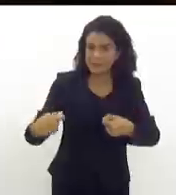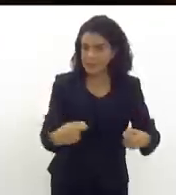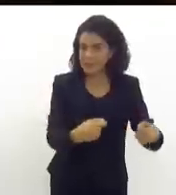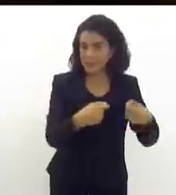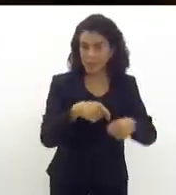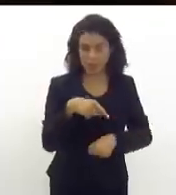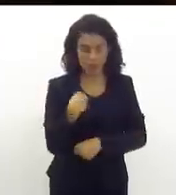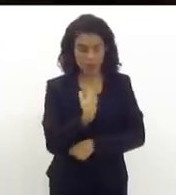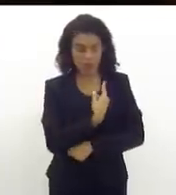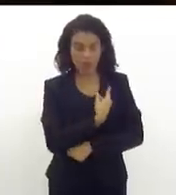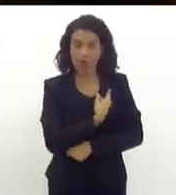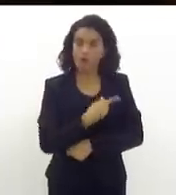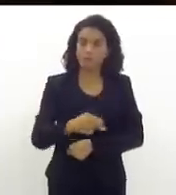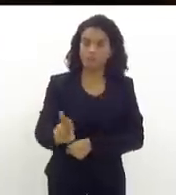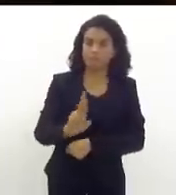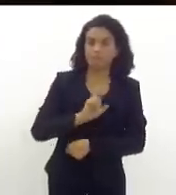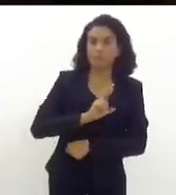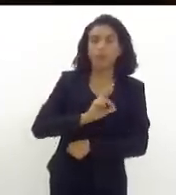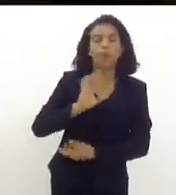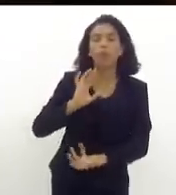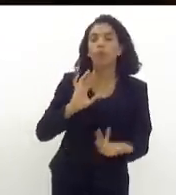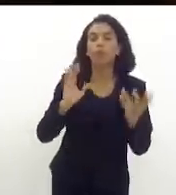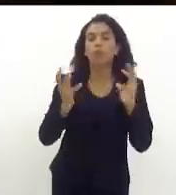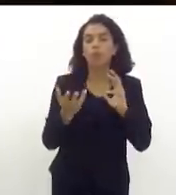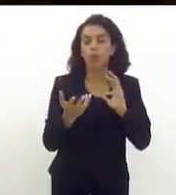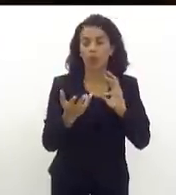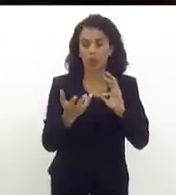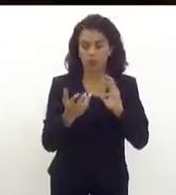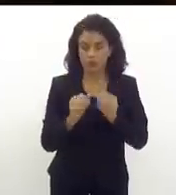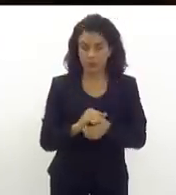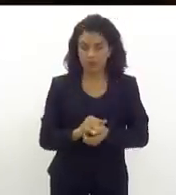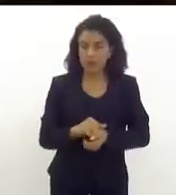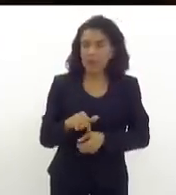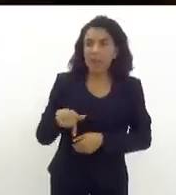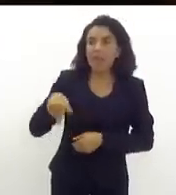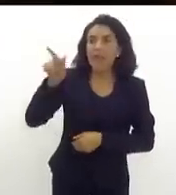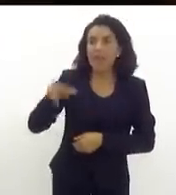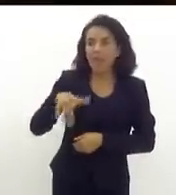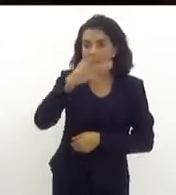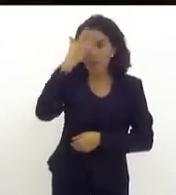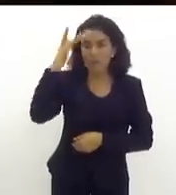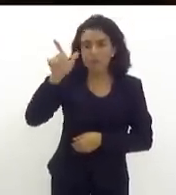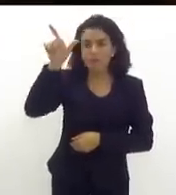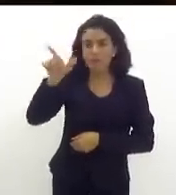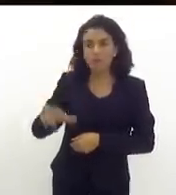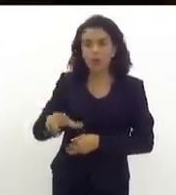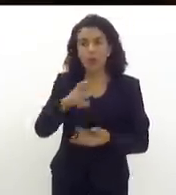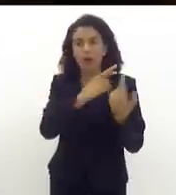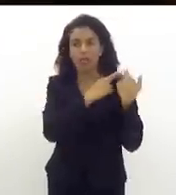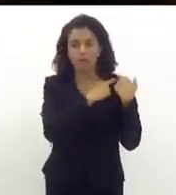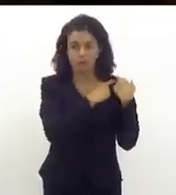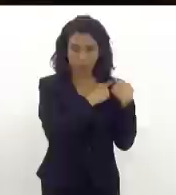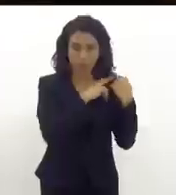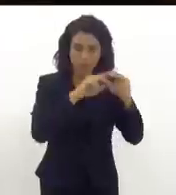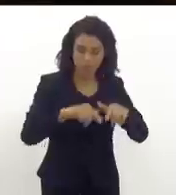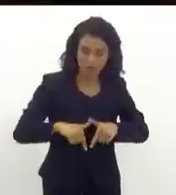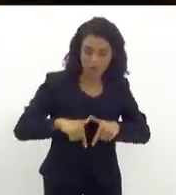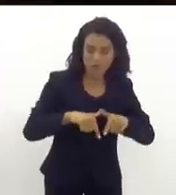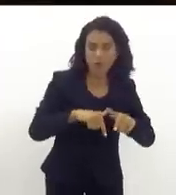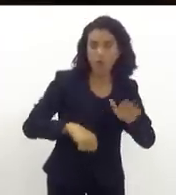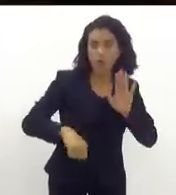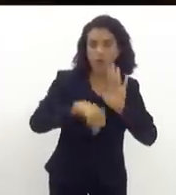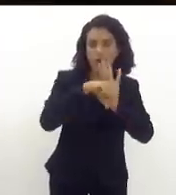a resposta do que houve quem foi que praticou este